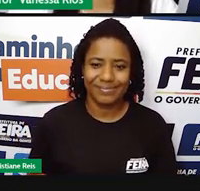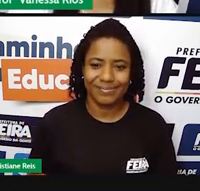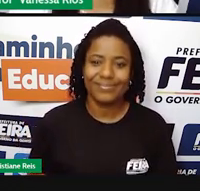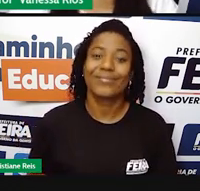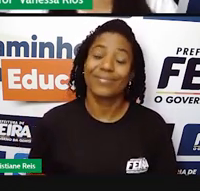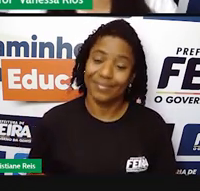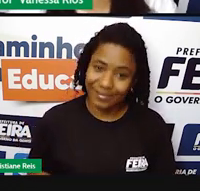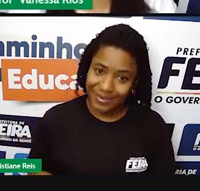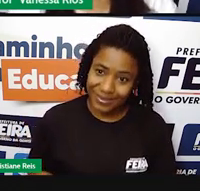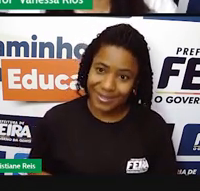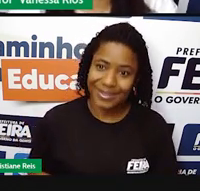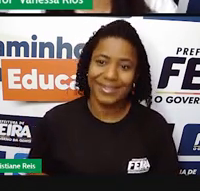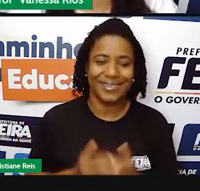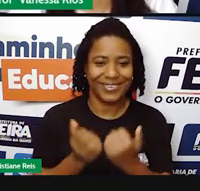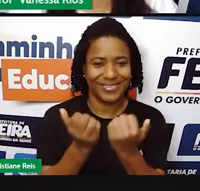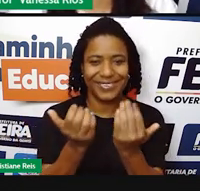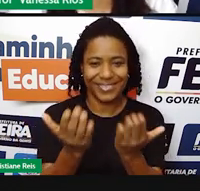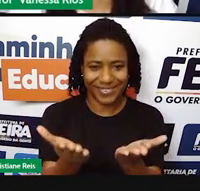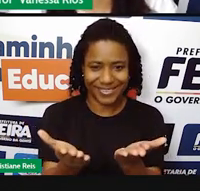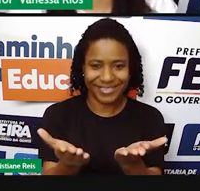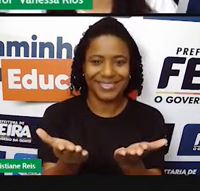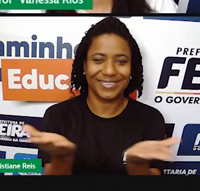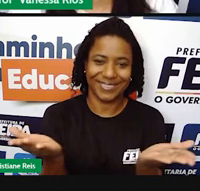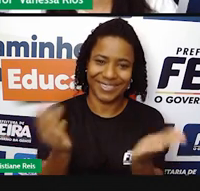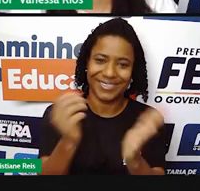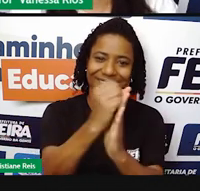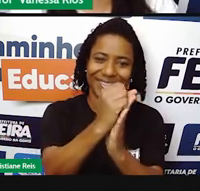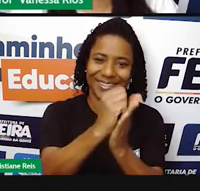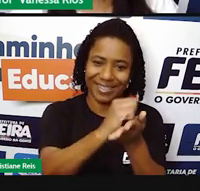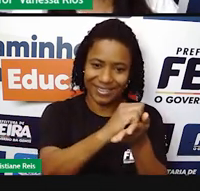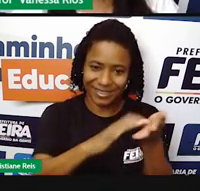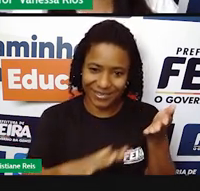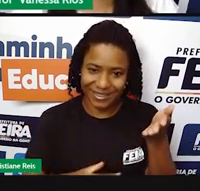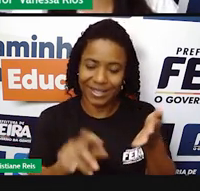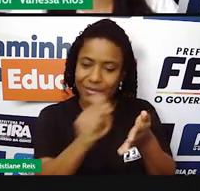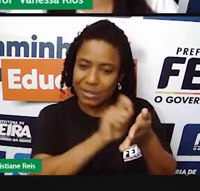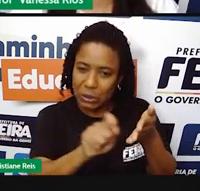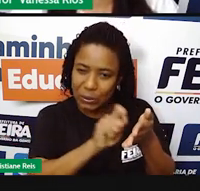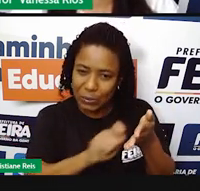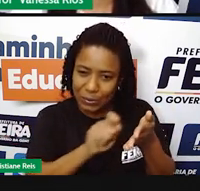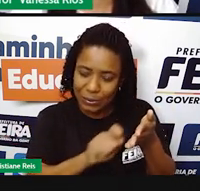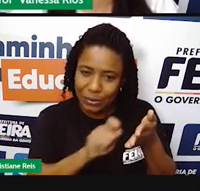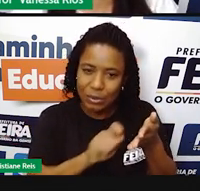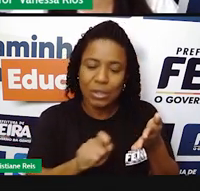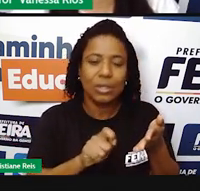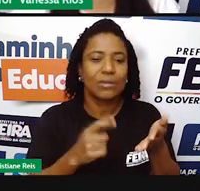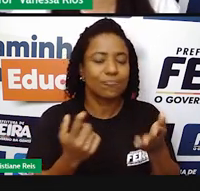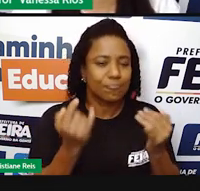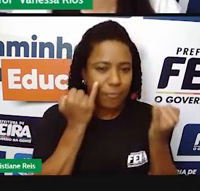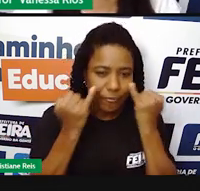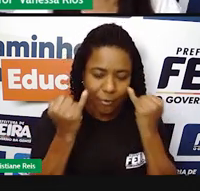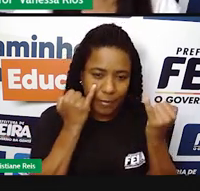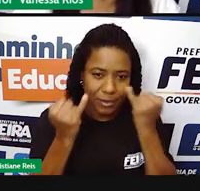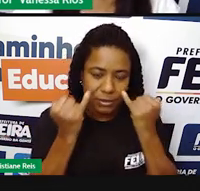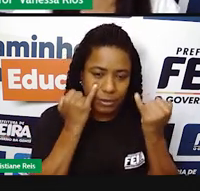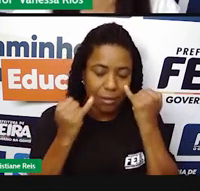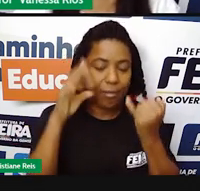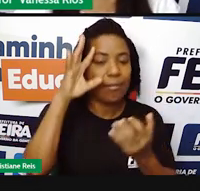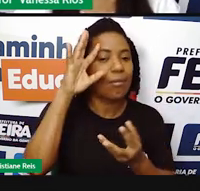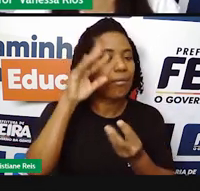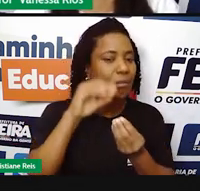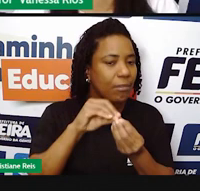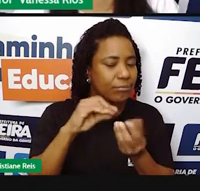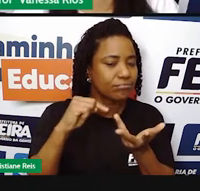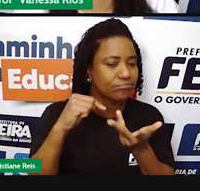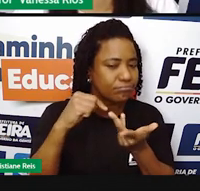E aí, agora é com você. Anotem aí, né, as informações mais importantes,